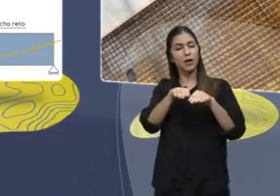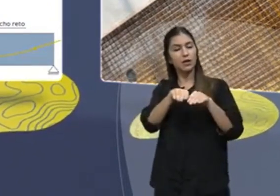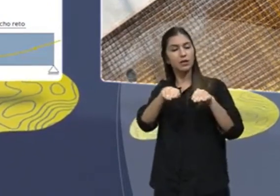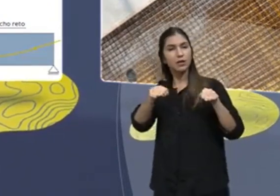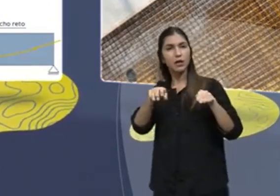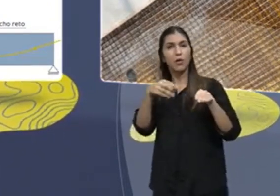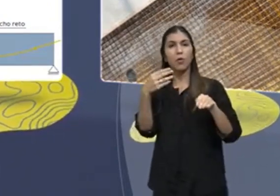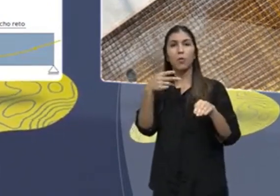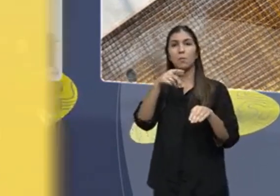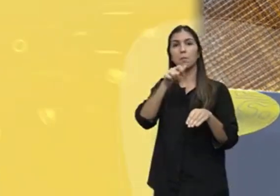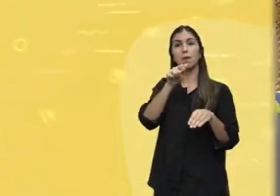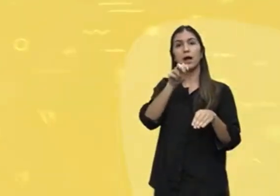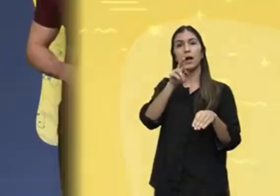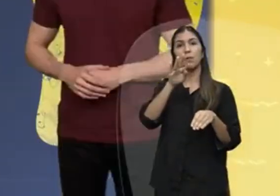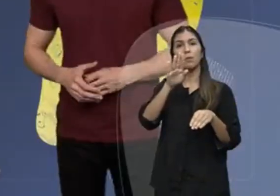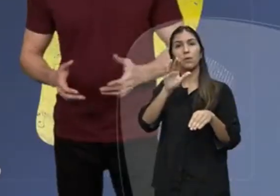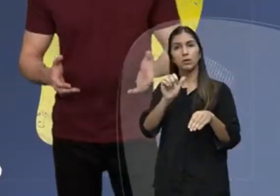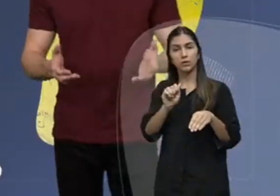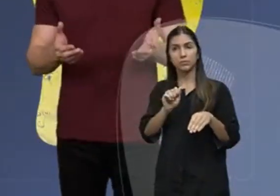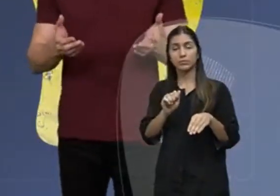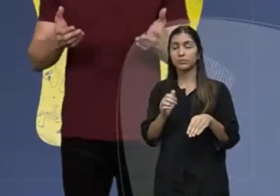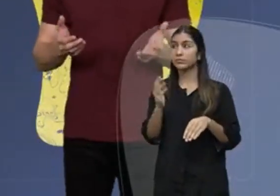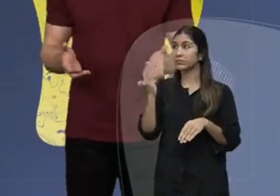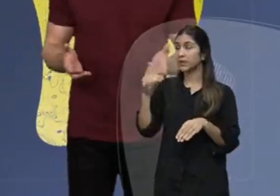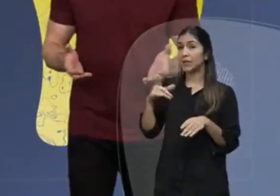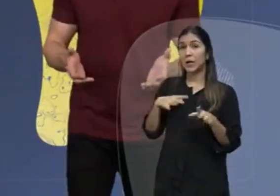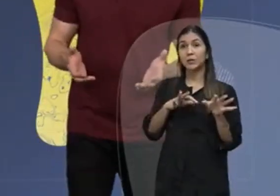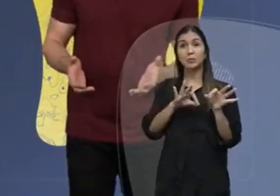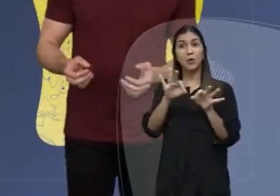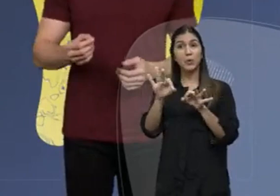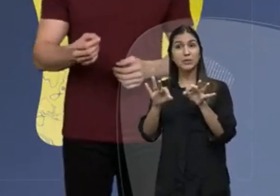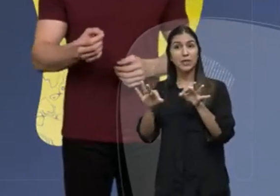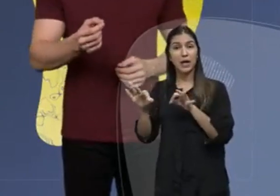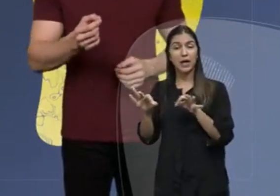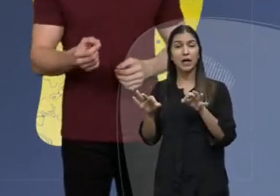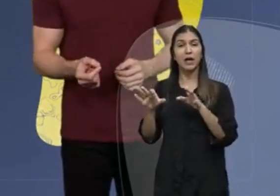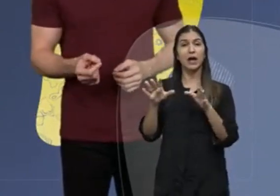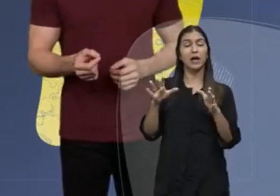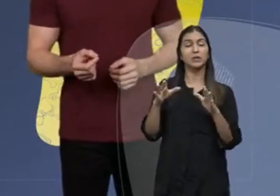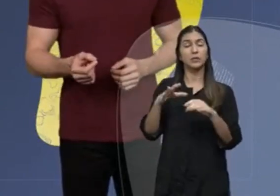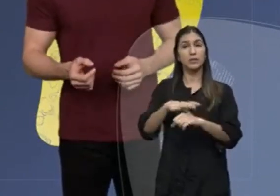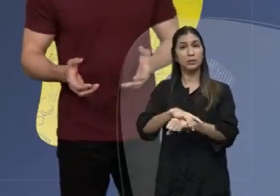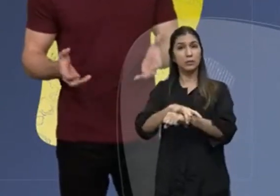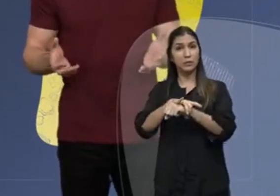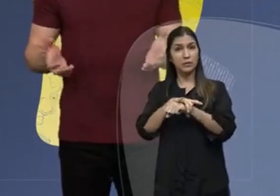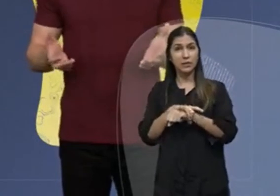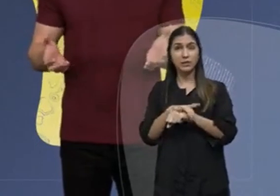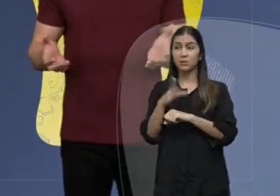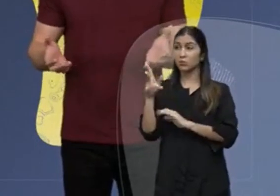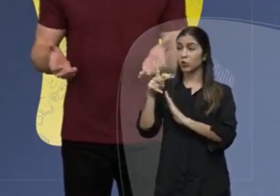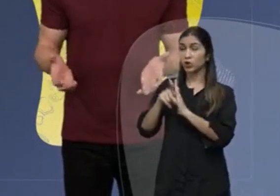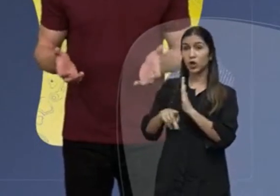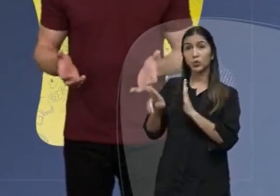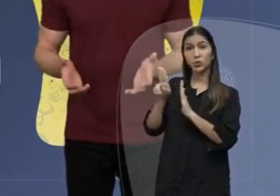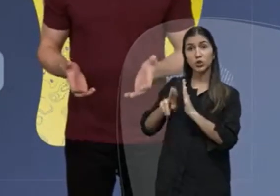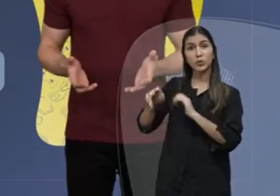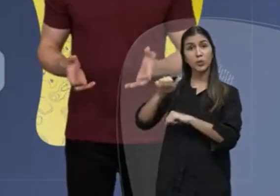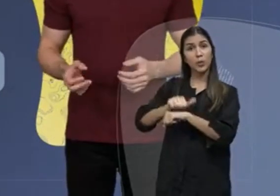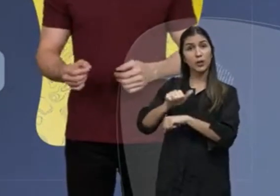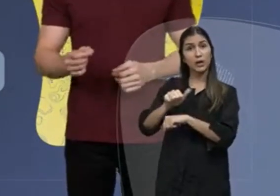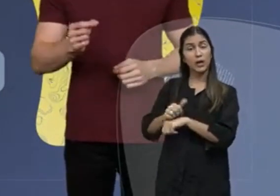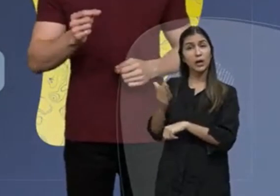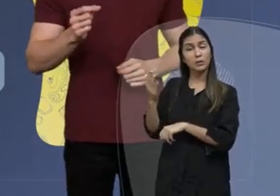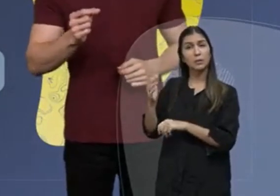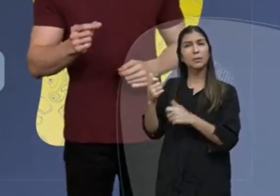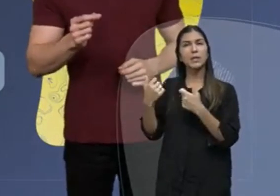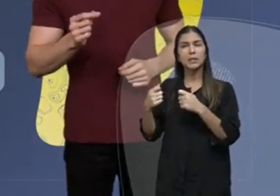ou parabólica. Por conta desses processos e dessas medidas de segurança, um projeto que utiliza concreto protendido